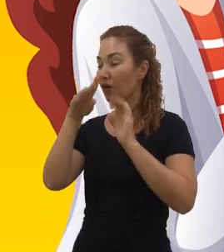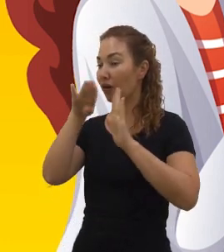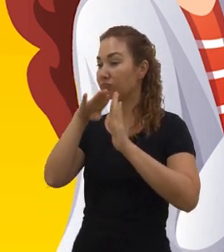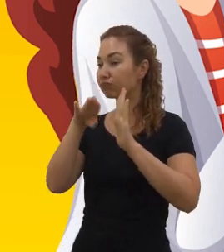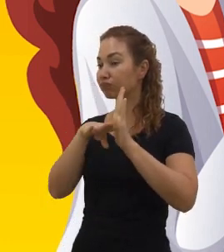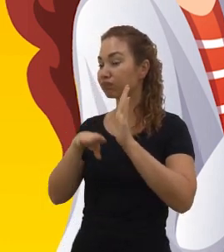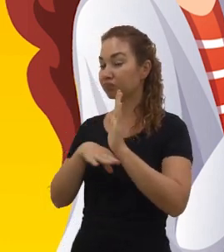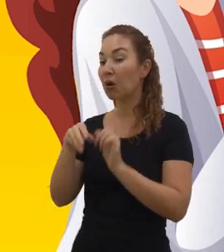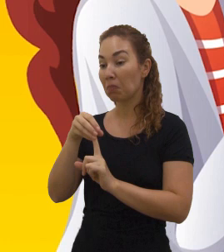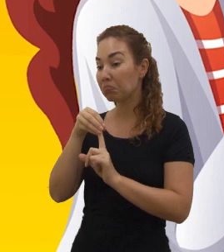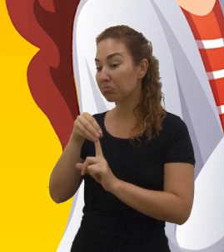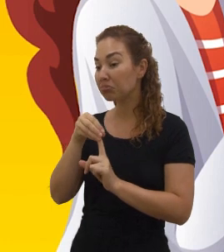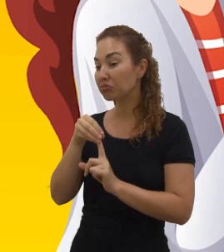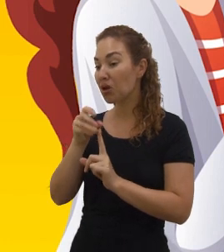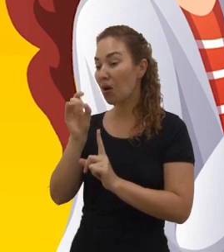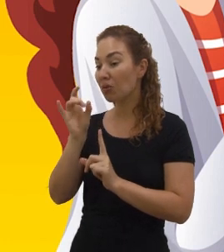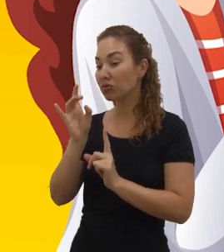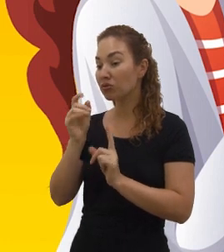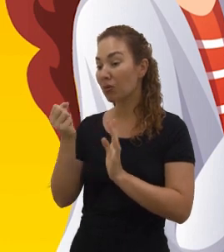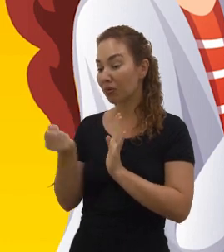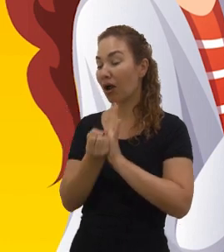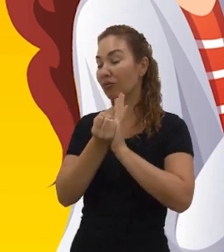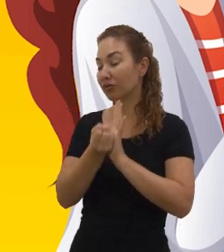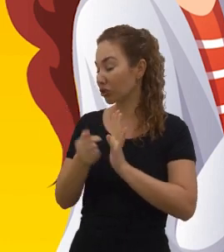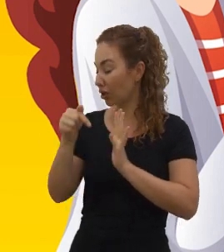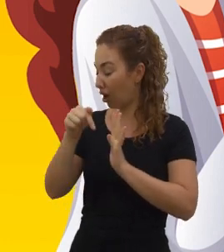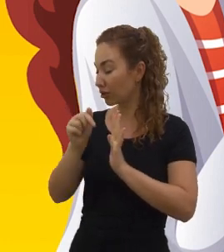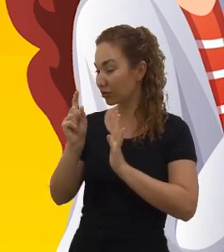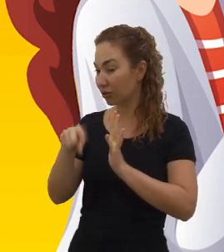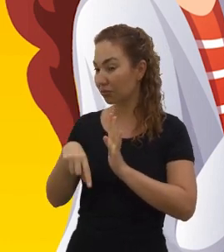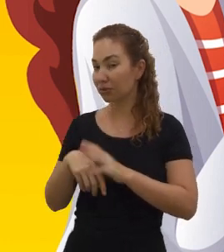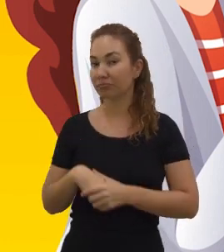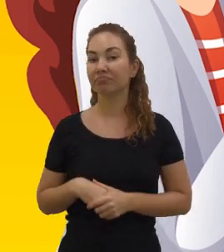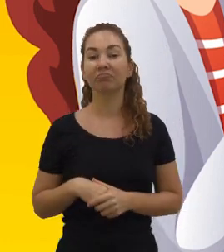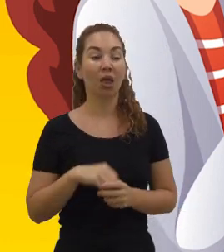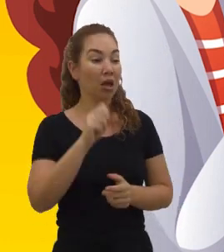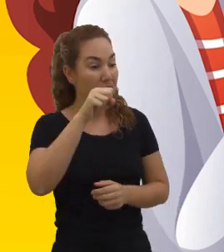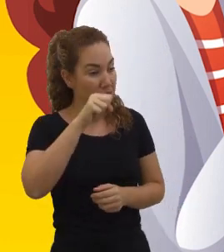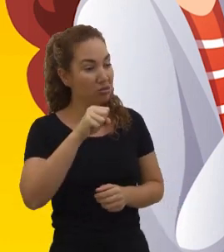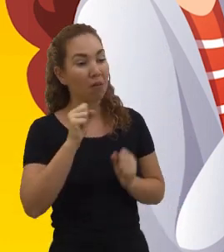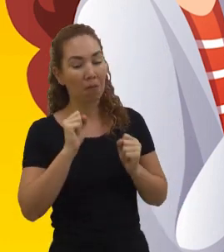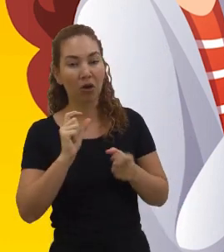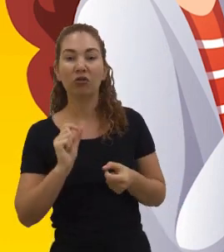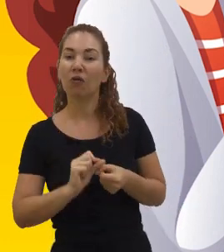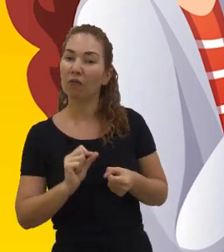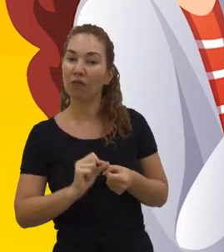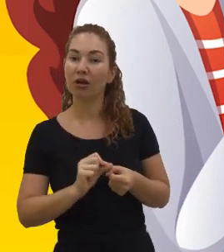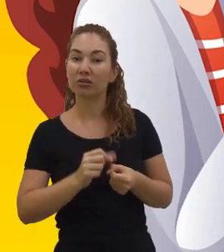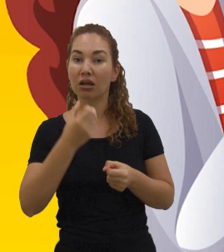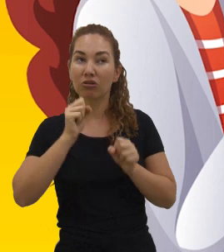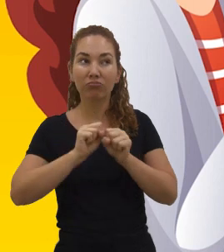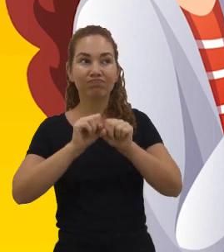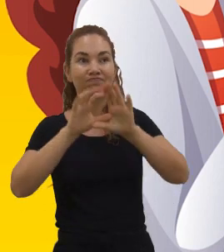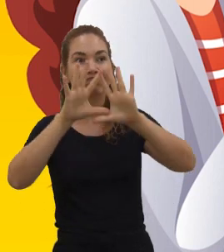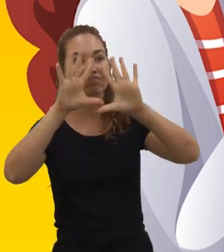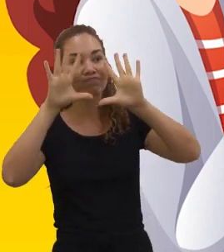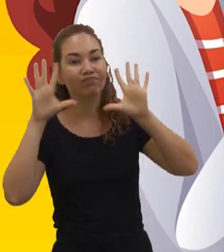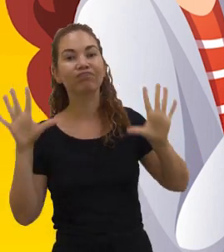os principais, assim, só para ficar registrado aqui também. Acho que sim. Eu achei bem esclarecedor, assim,